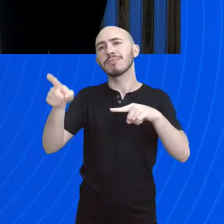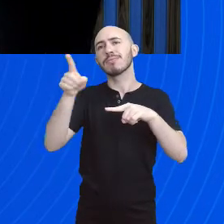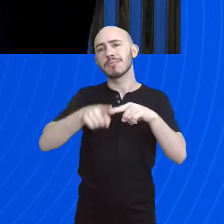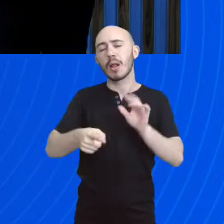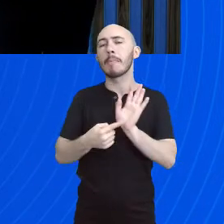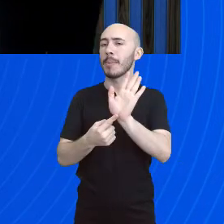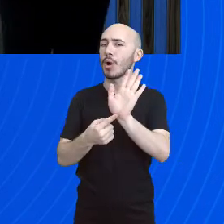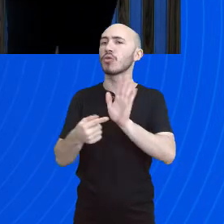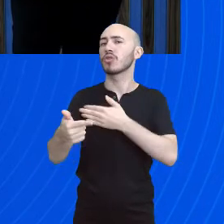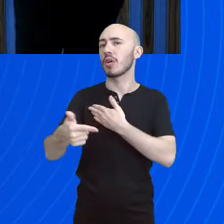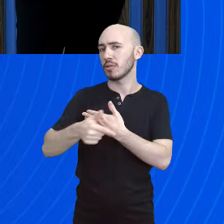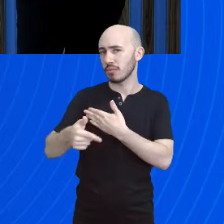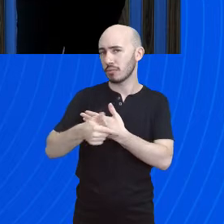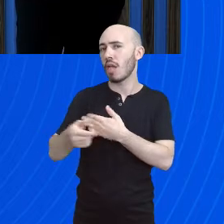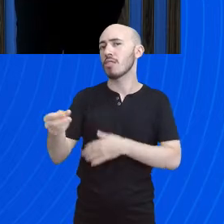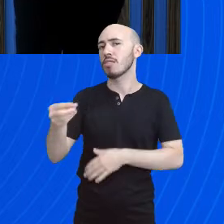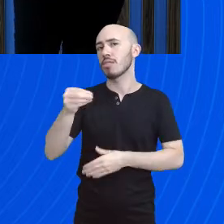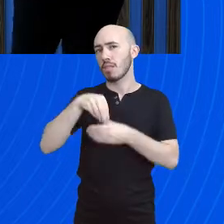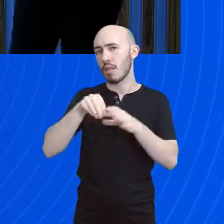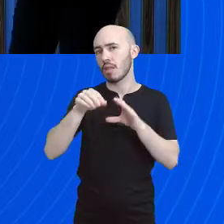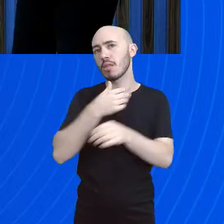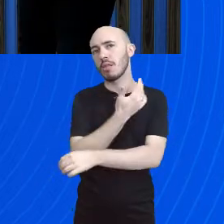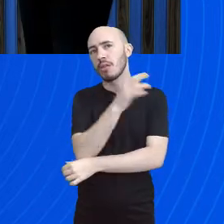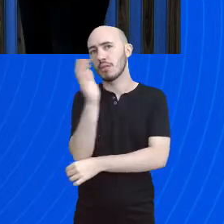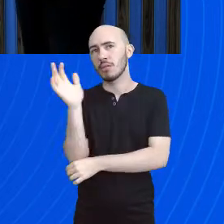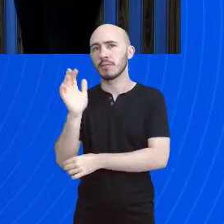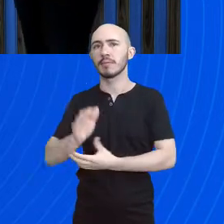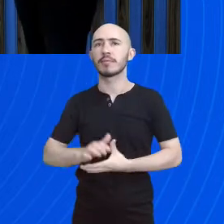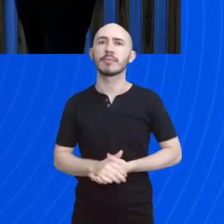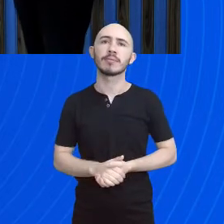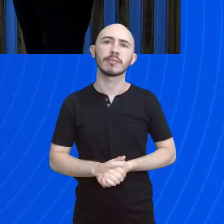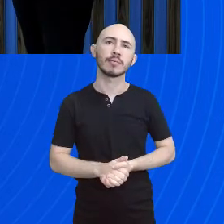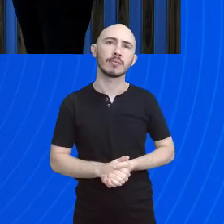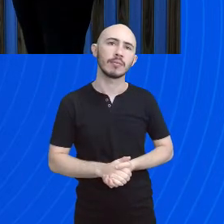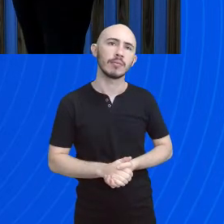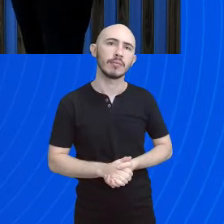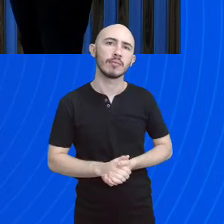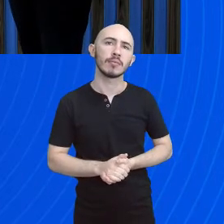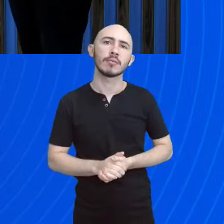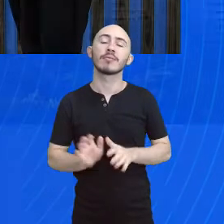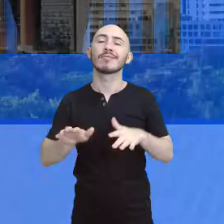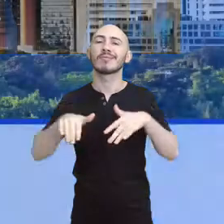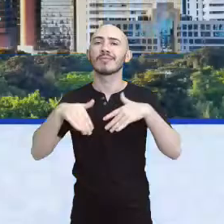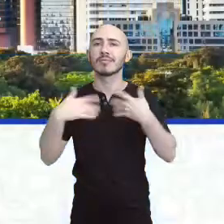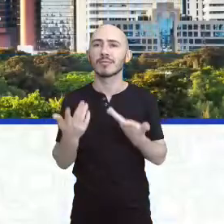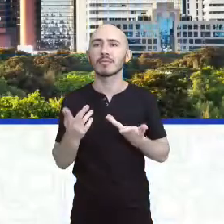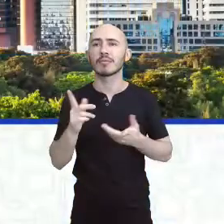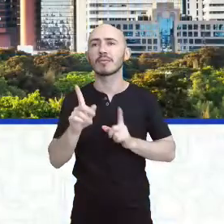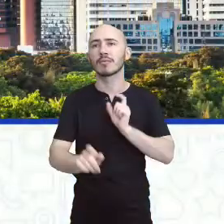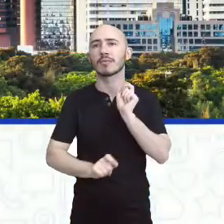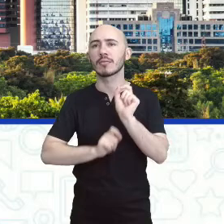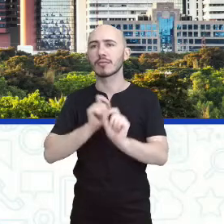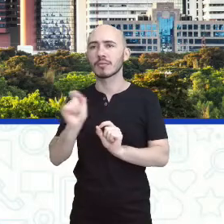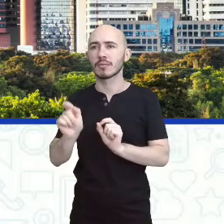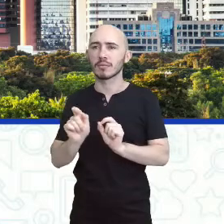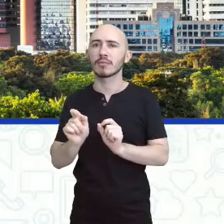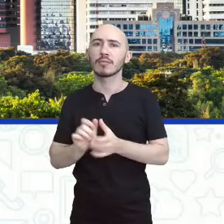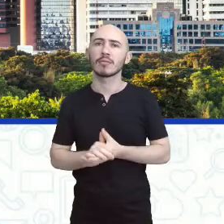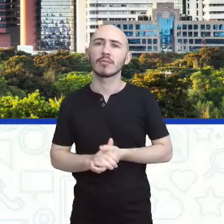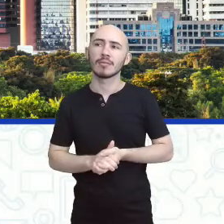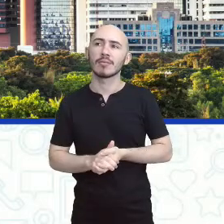um serviço pra gente, né? Vamos lá. Próxima coisa, degradação desse